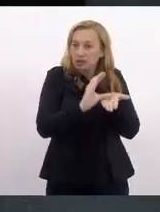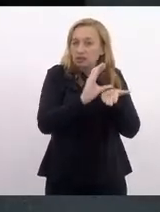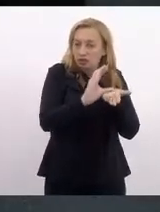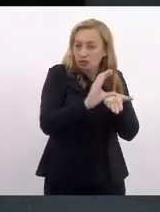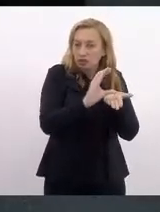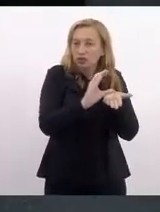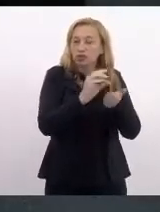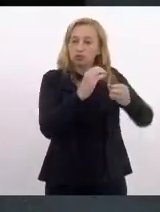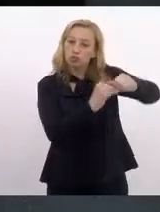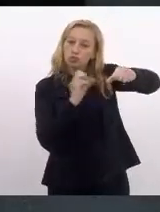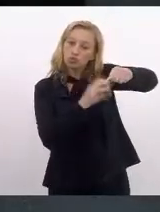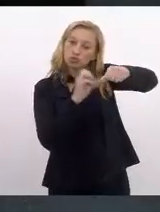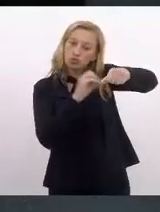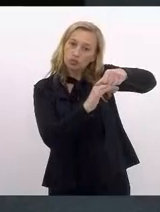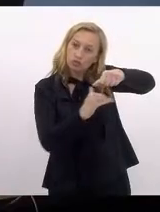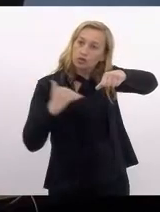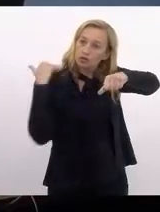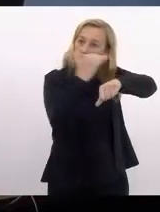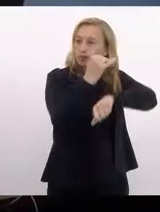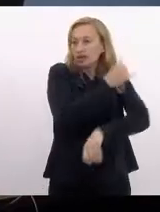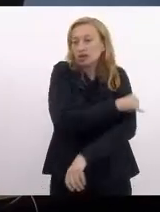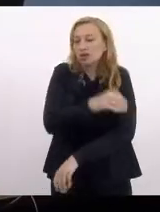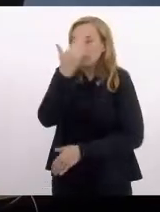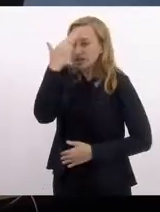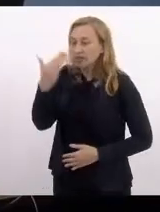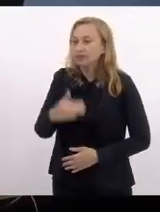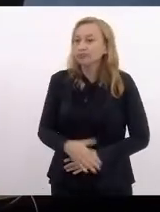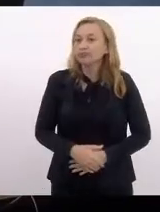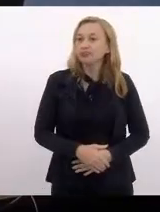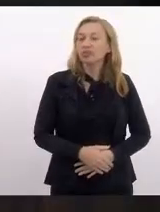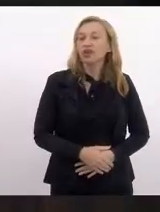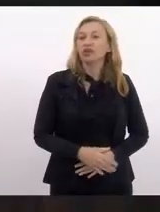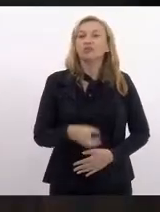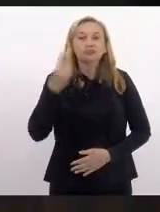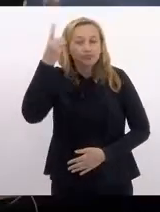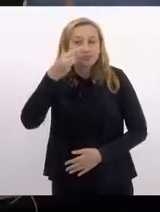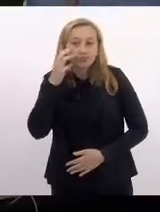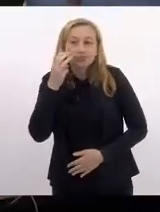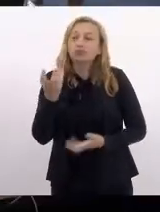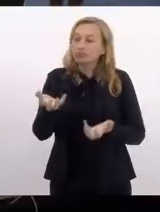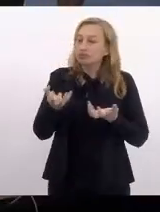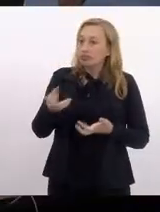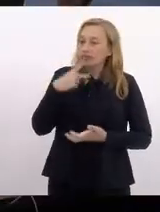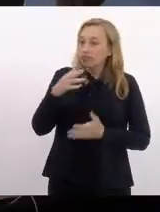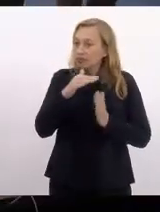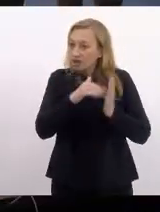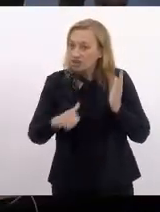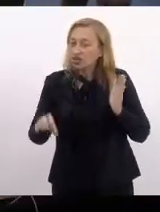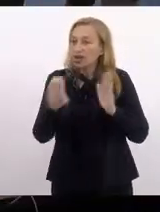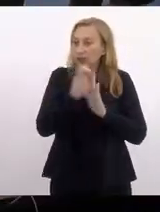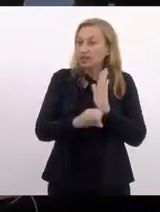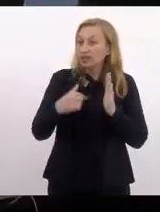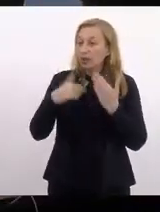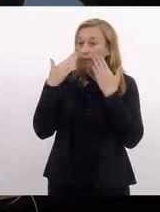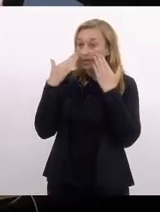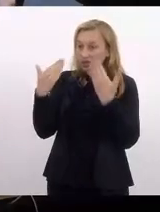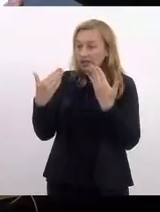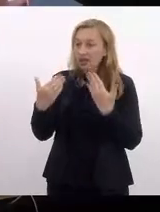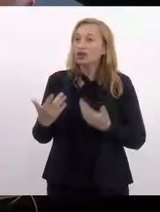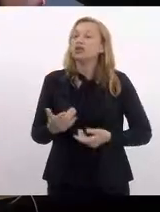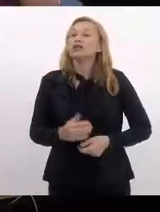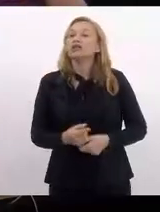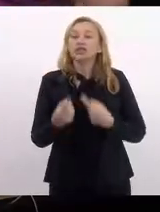do super a Rio Obrigada presidente o resultado ao ver como é que era o dizer que vou retirar a emenda que apresentei